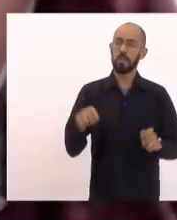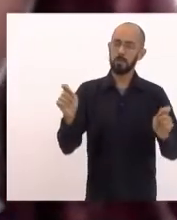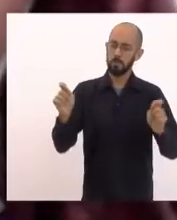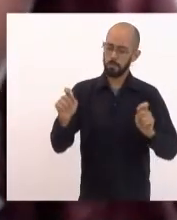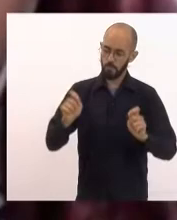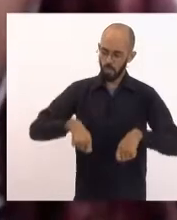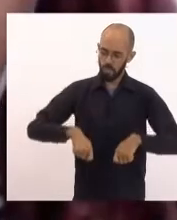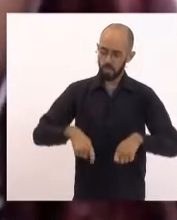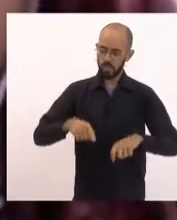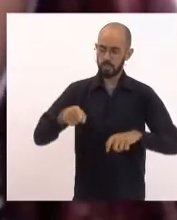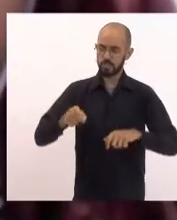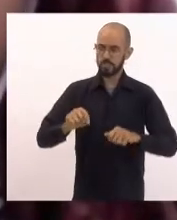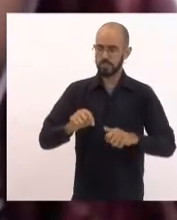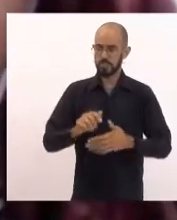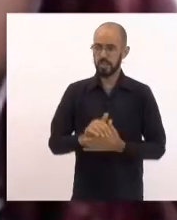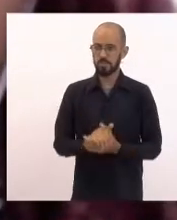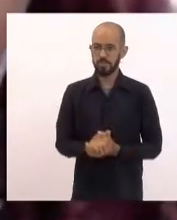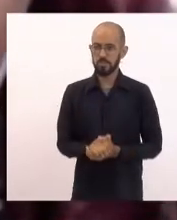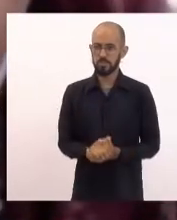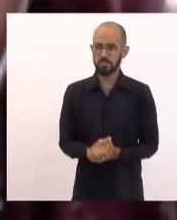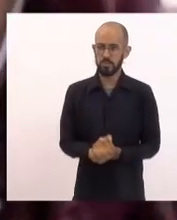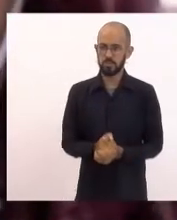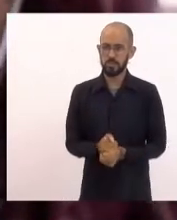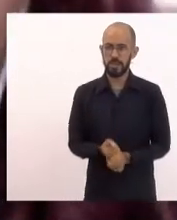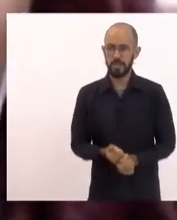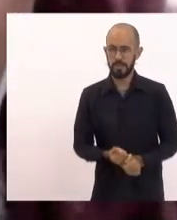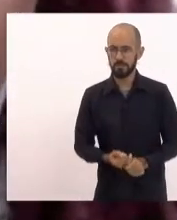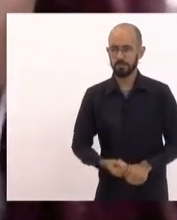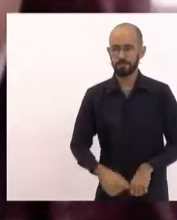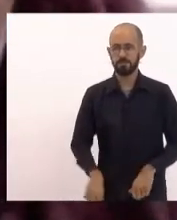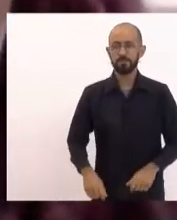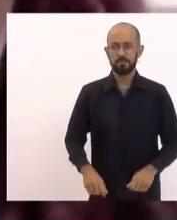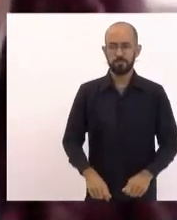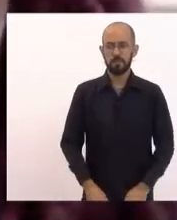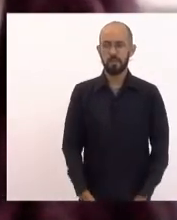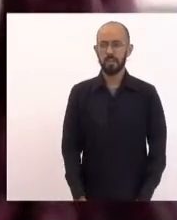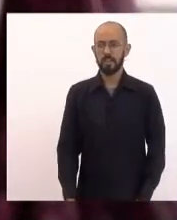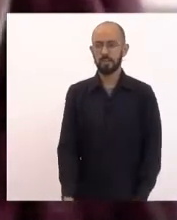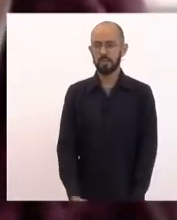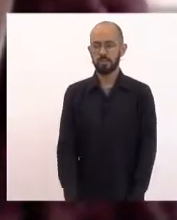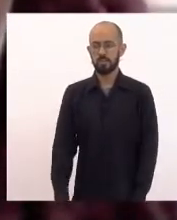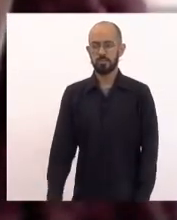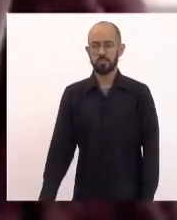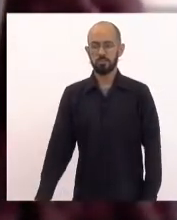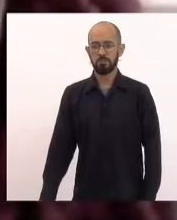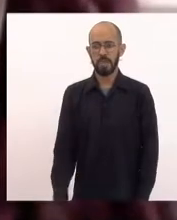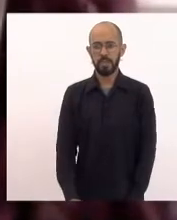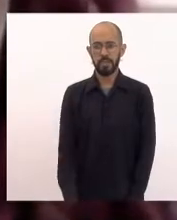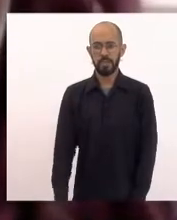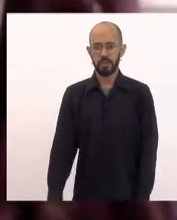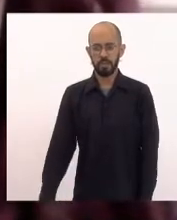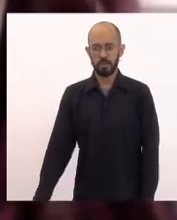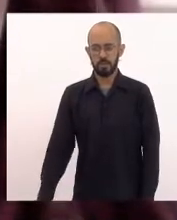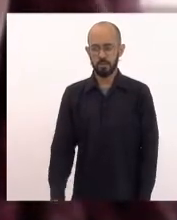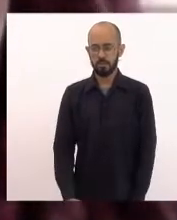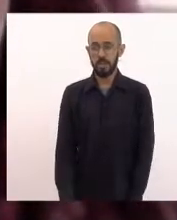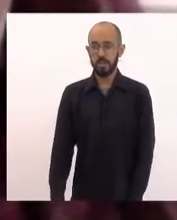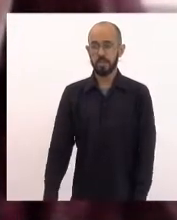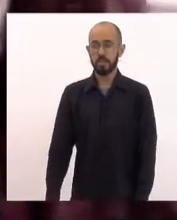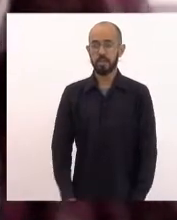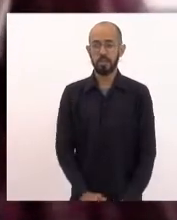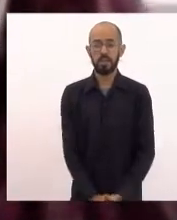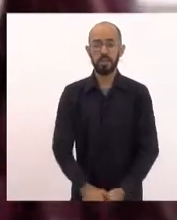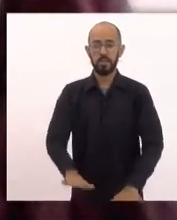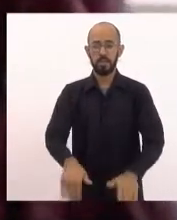só um território atravessado pelas disputas dos grupos armados e